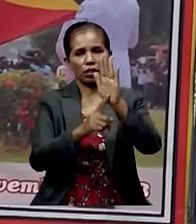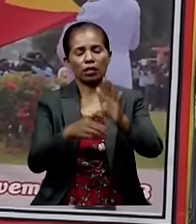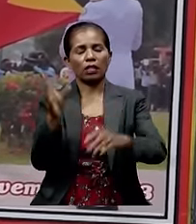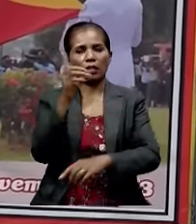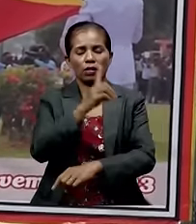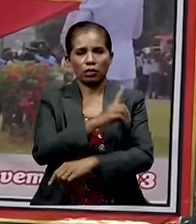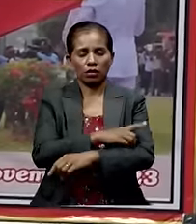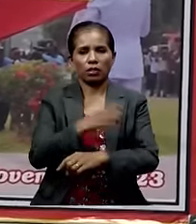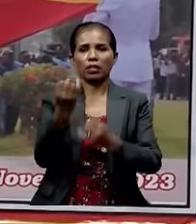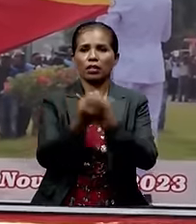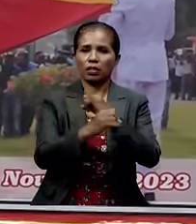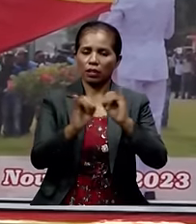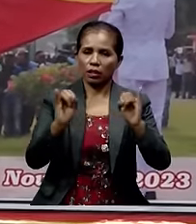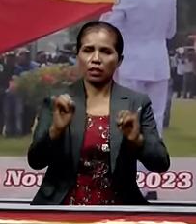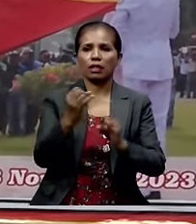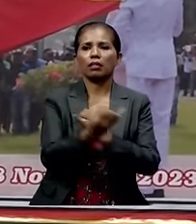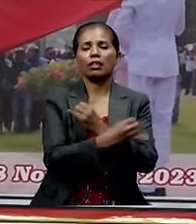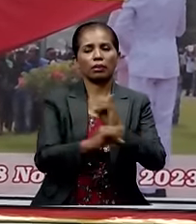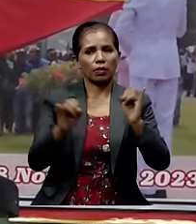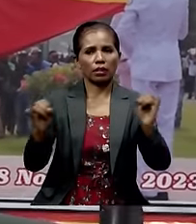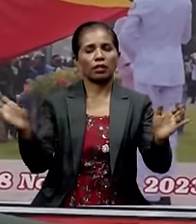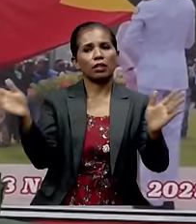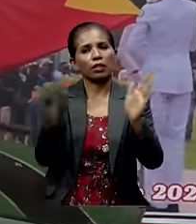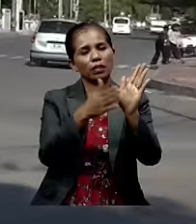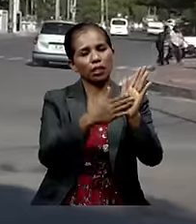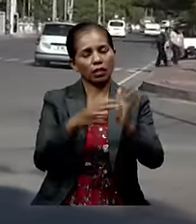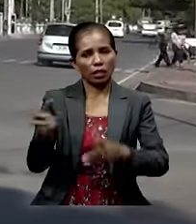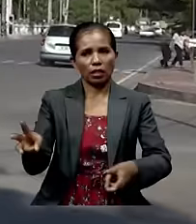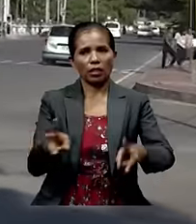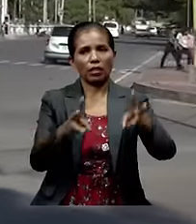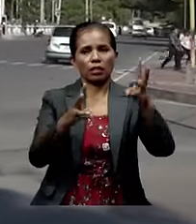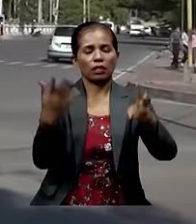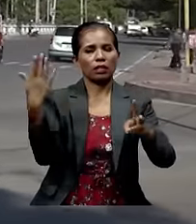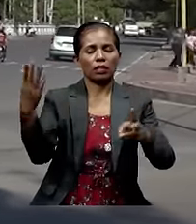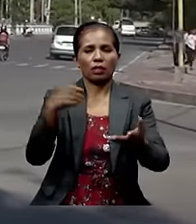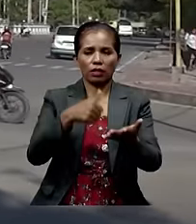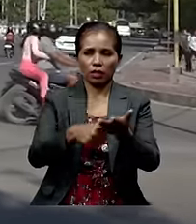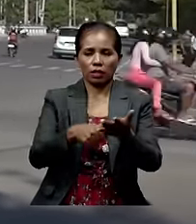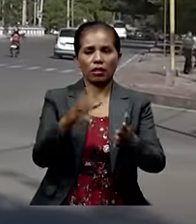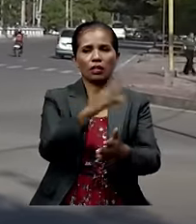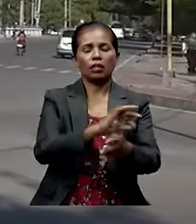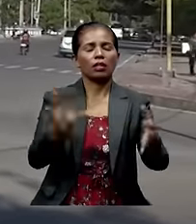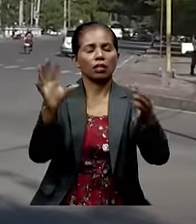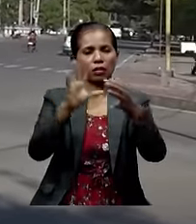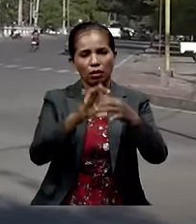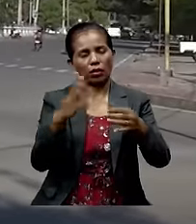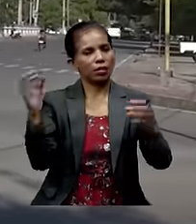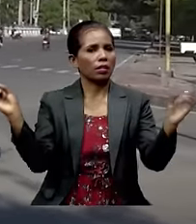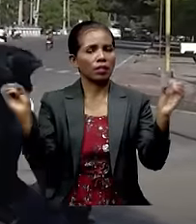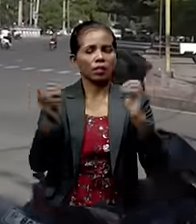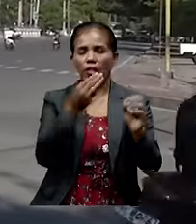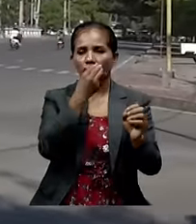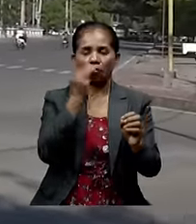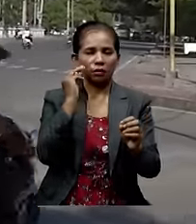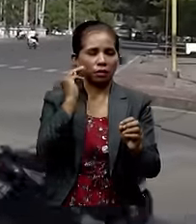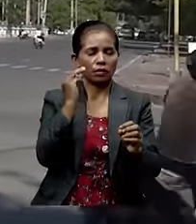um proclamação independência nian nebe taca e a dalam público no ia convite sira liga holoron refere la ia imagem